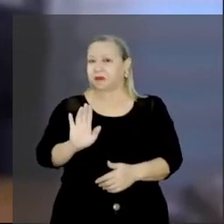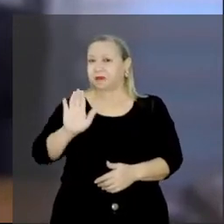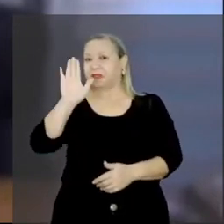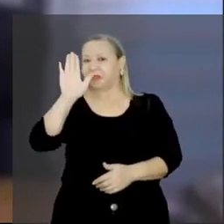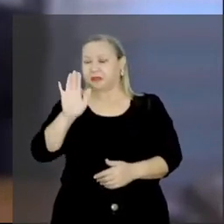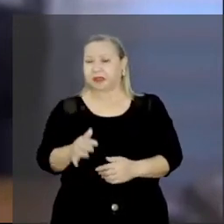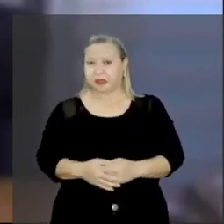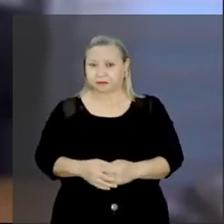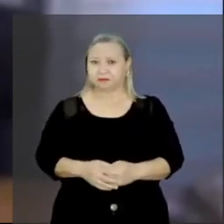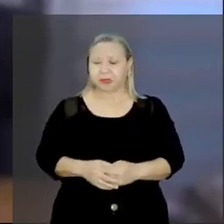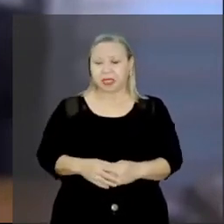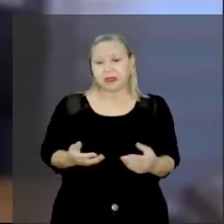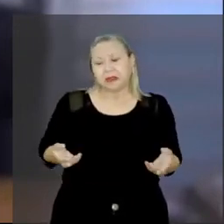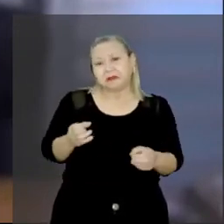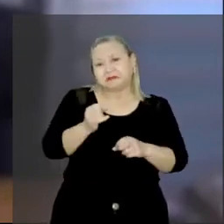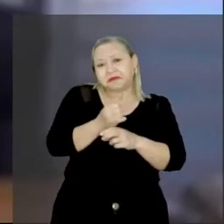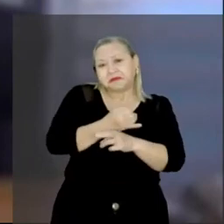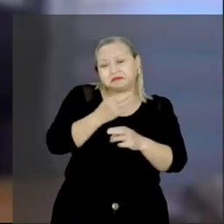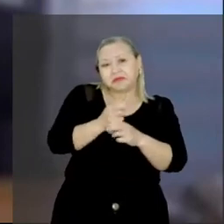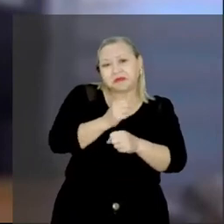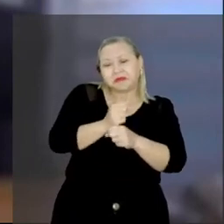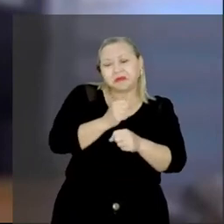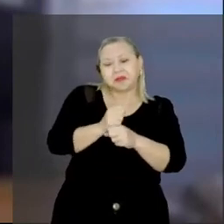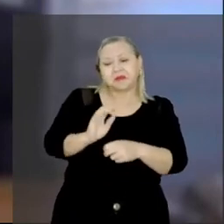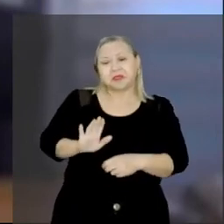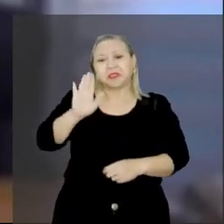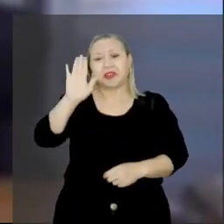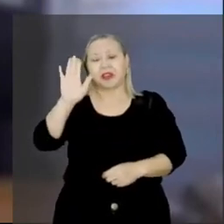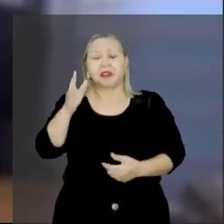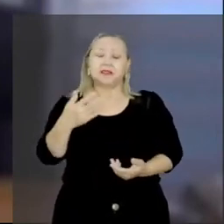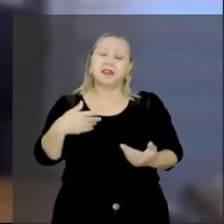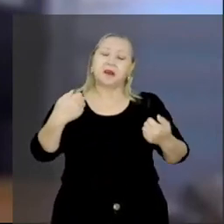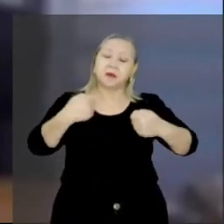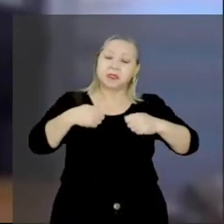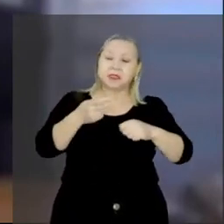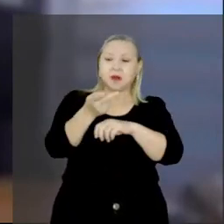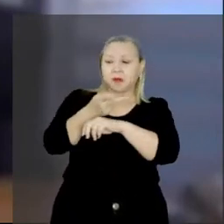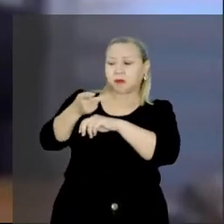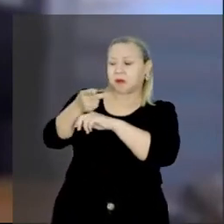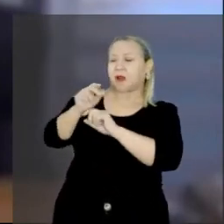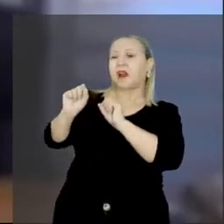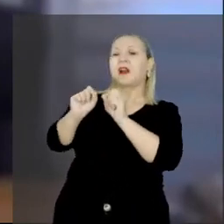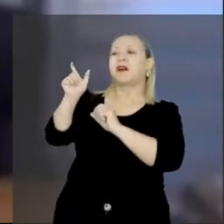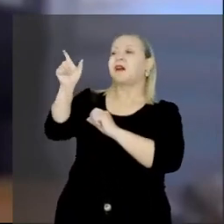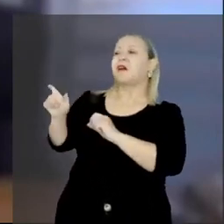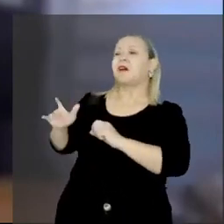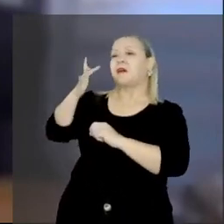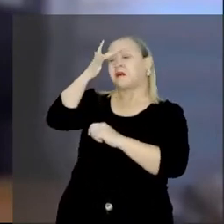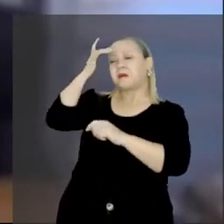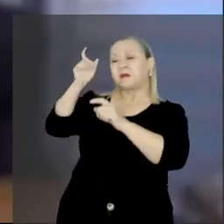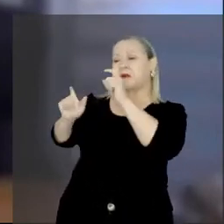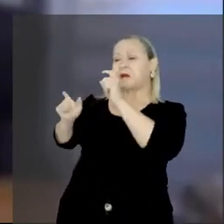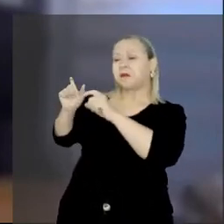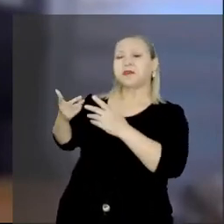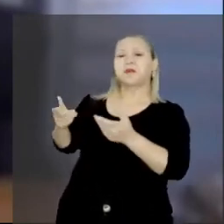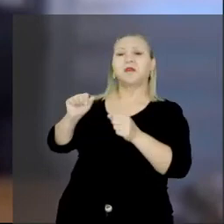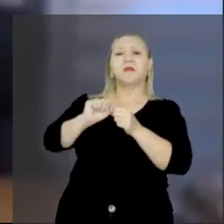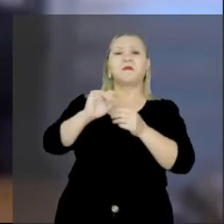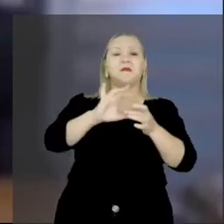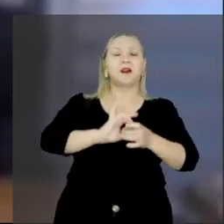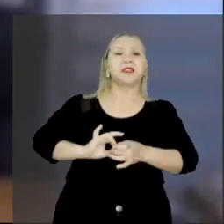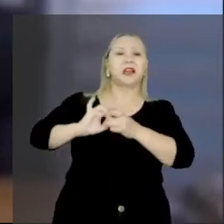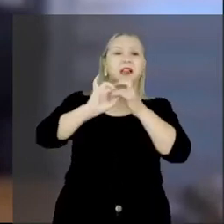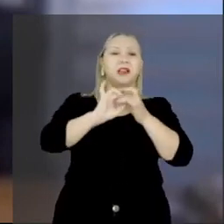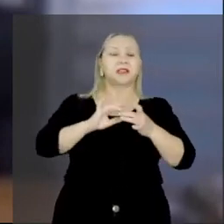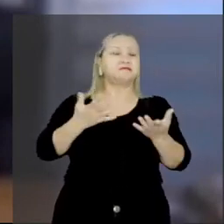de enfrentar o atual governador. Então eu acho que o PT precisa tentar construir isso. Obviamente que nós sempre